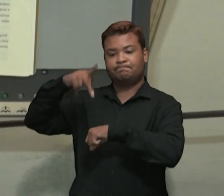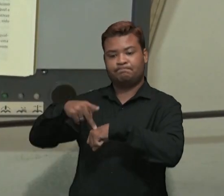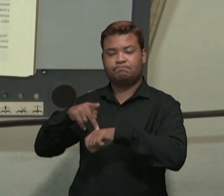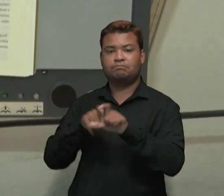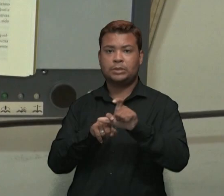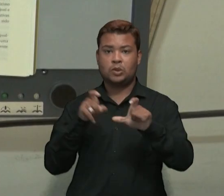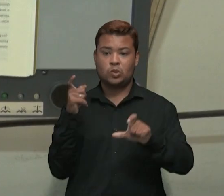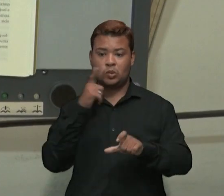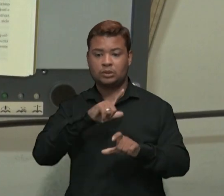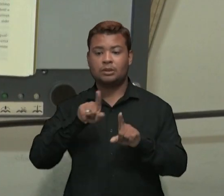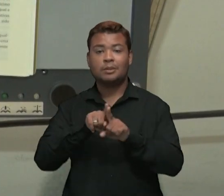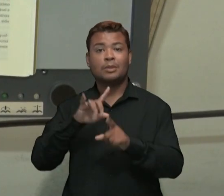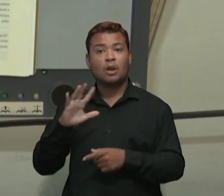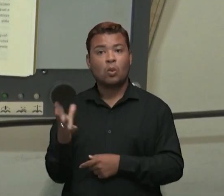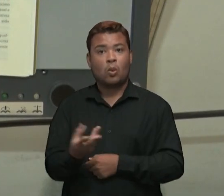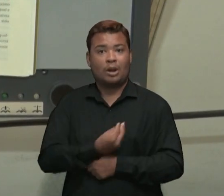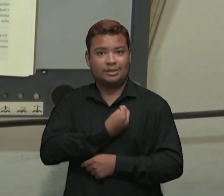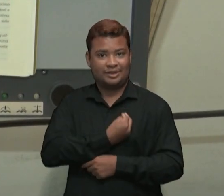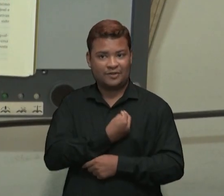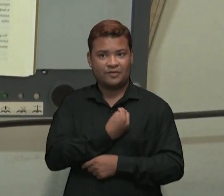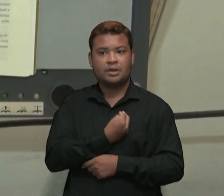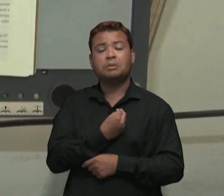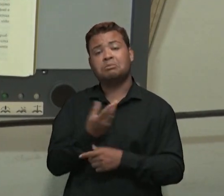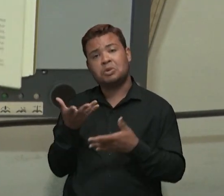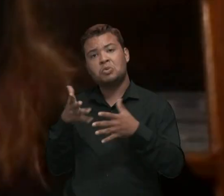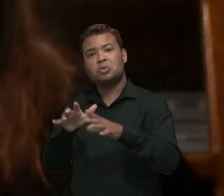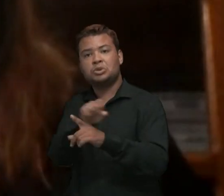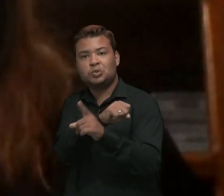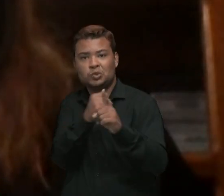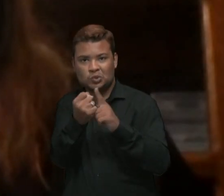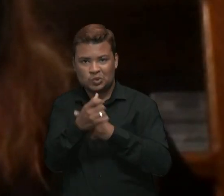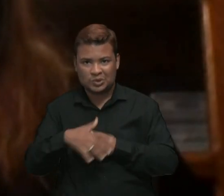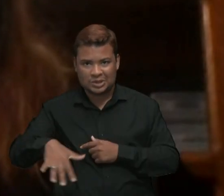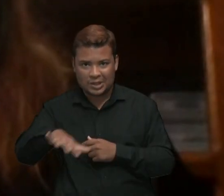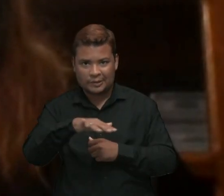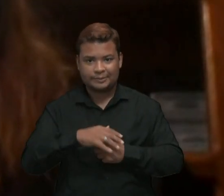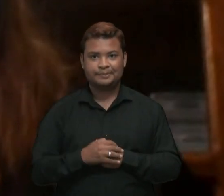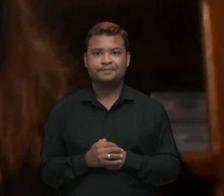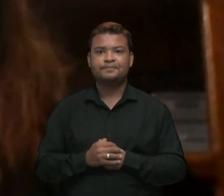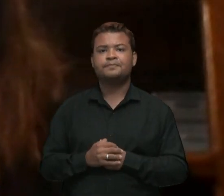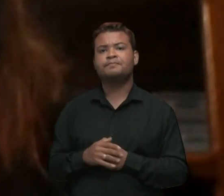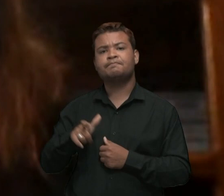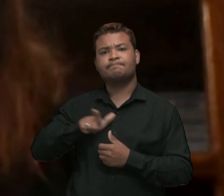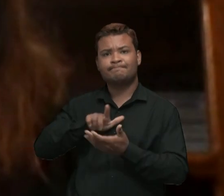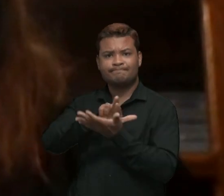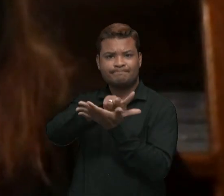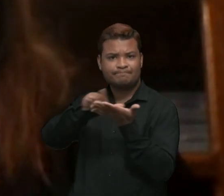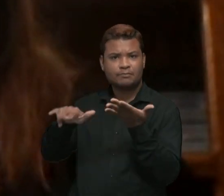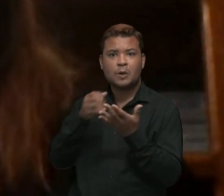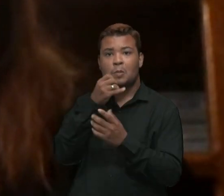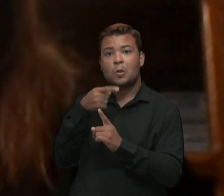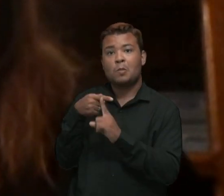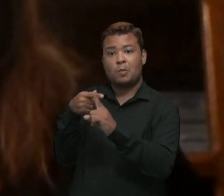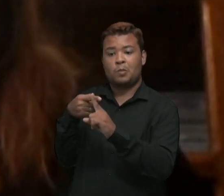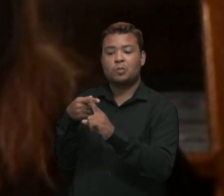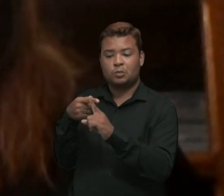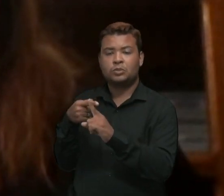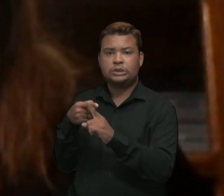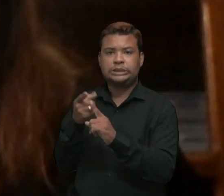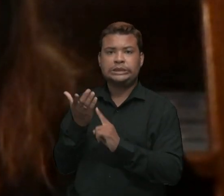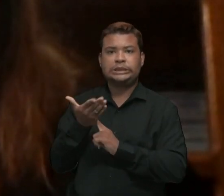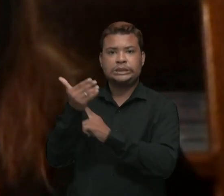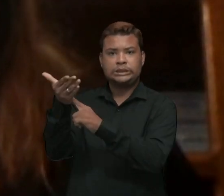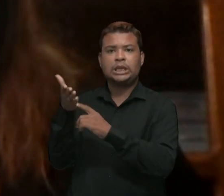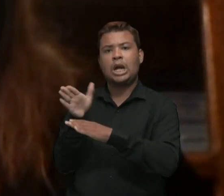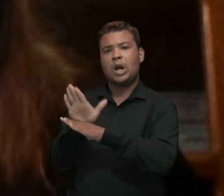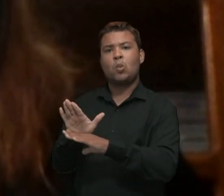autonomia, qualidade de vida e inclusão social. Os benefícios da tecnologia, ele